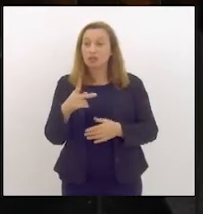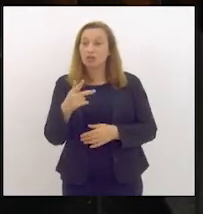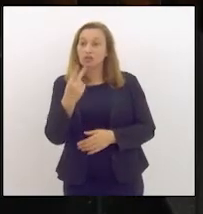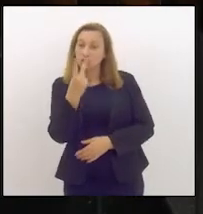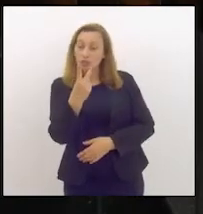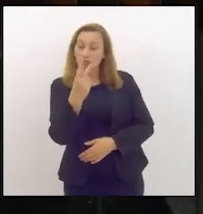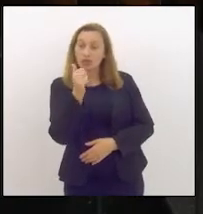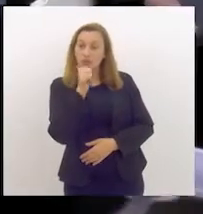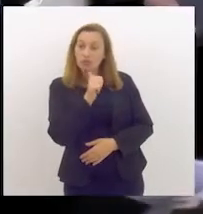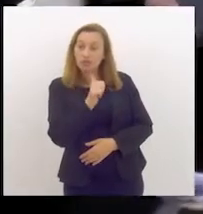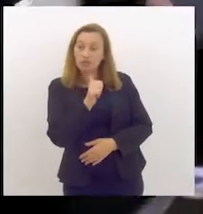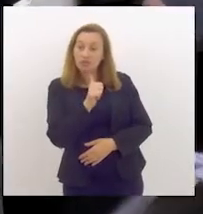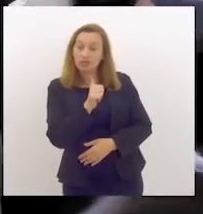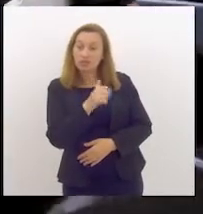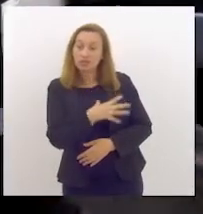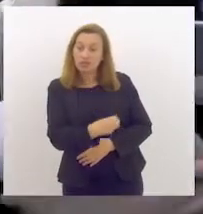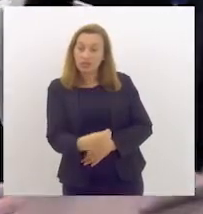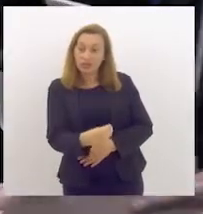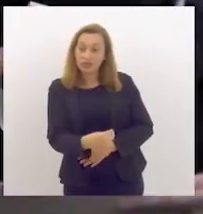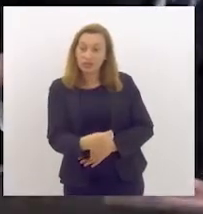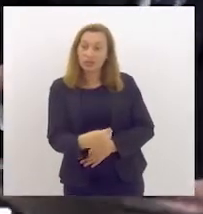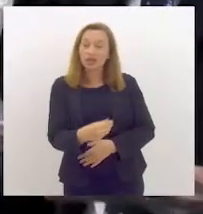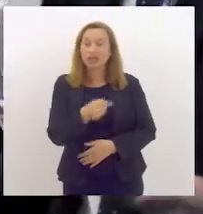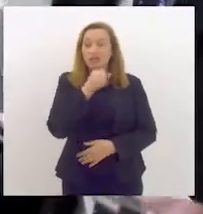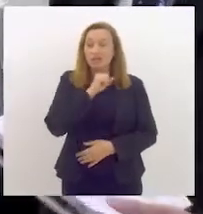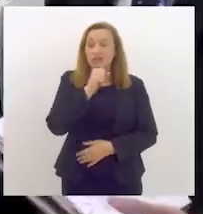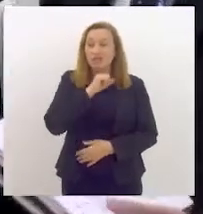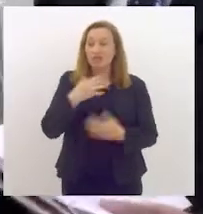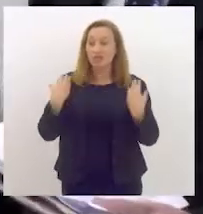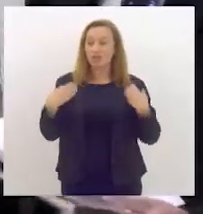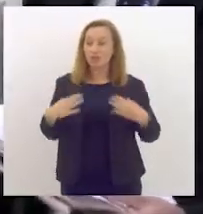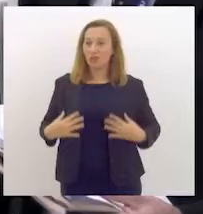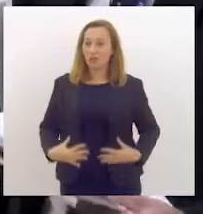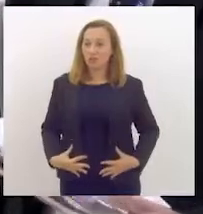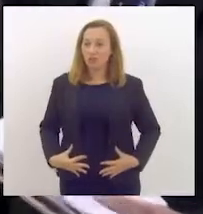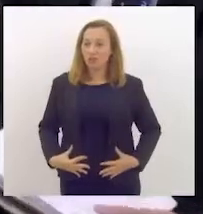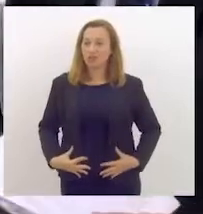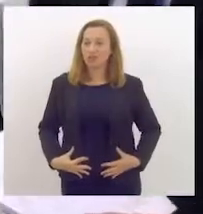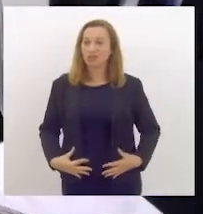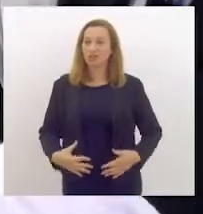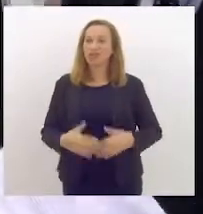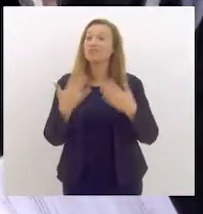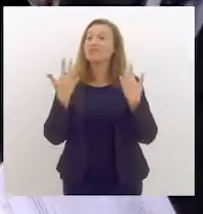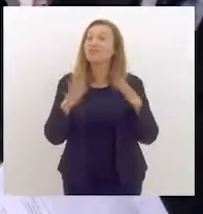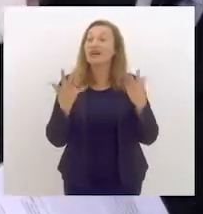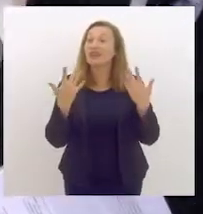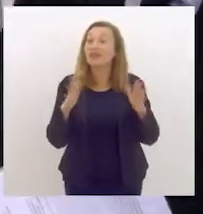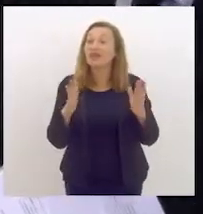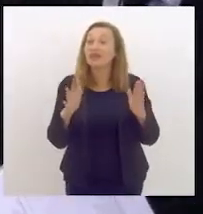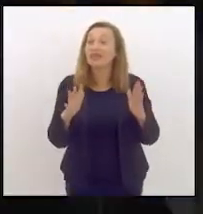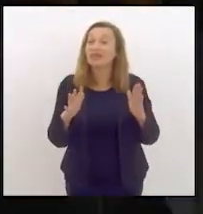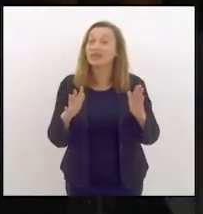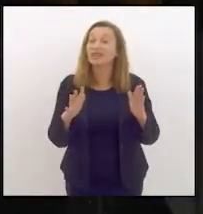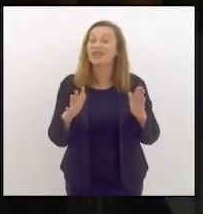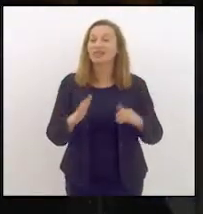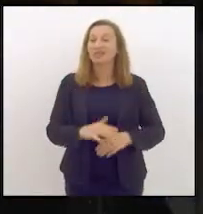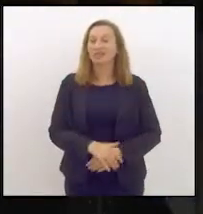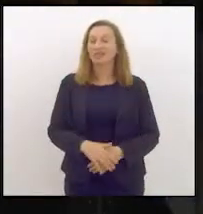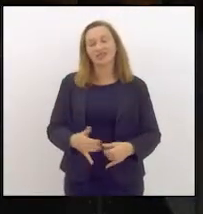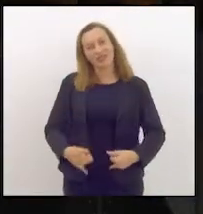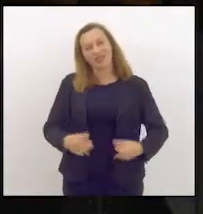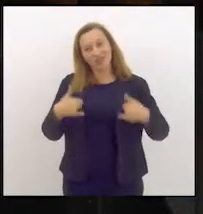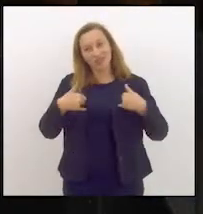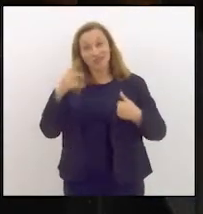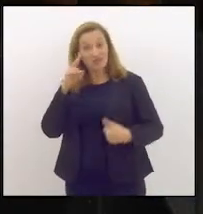filhas dentre elas a sua filha mais velha fardada Então parabéns muito nos honra